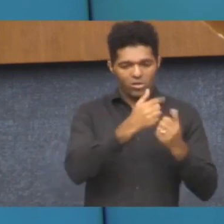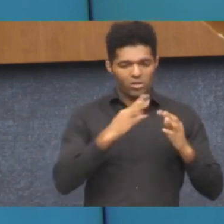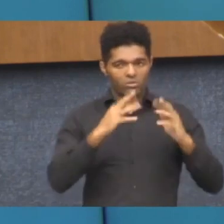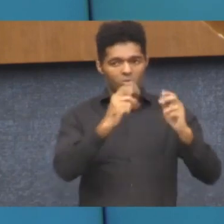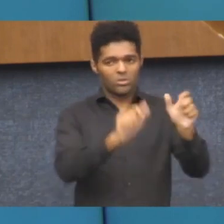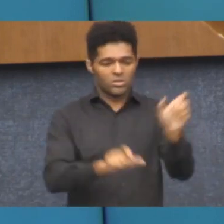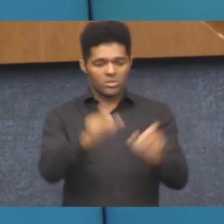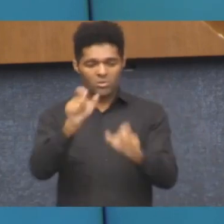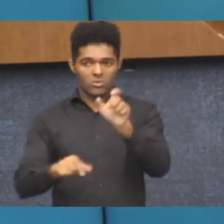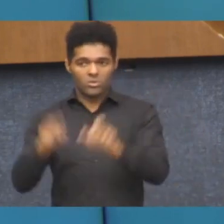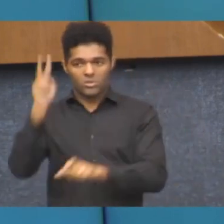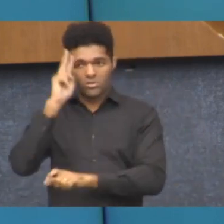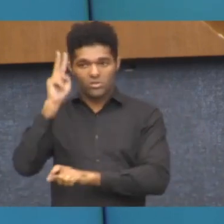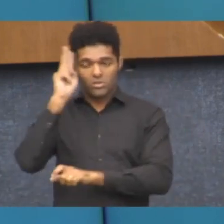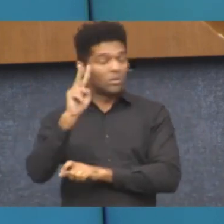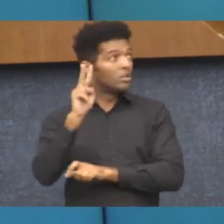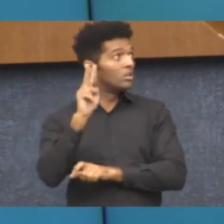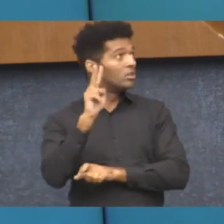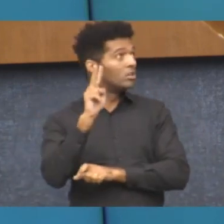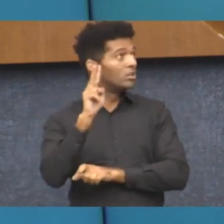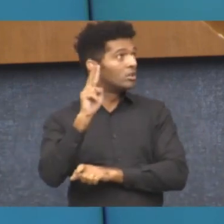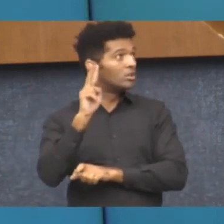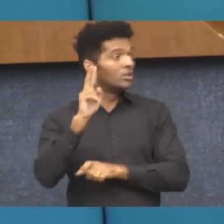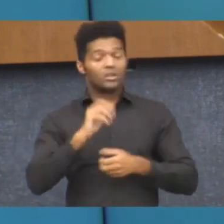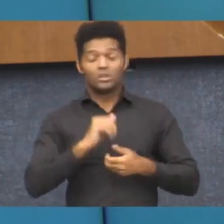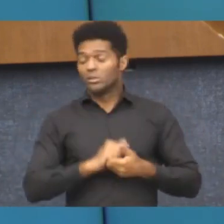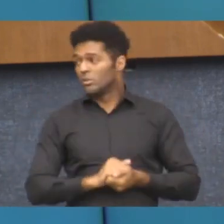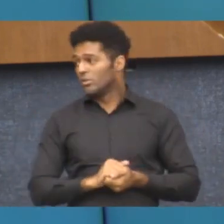sua trajetória de vida.